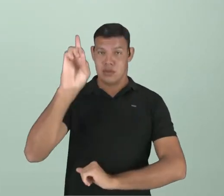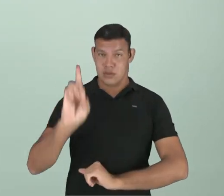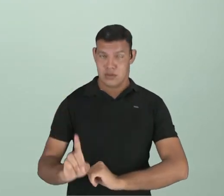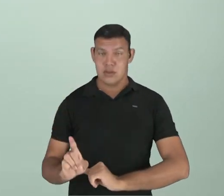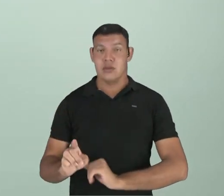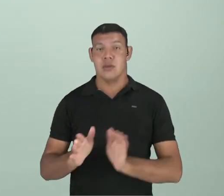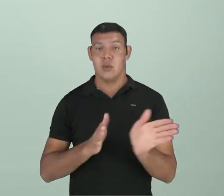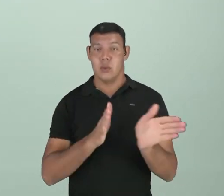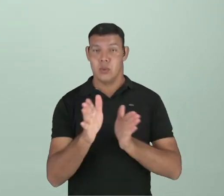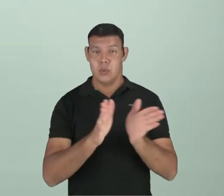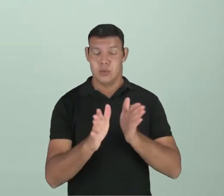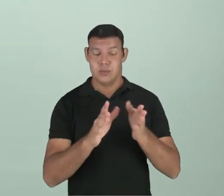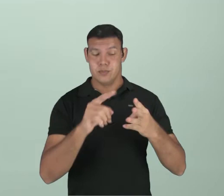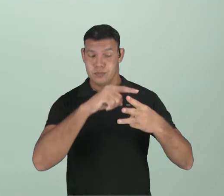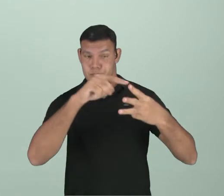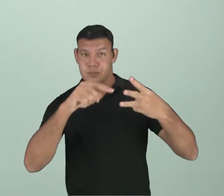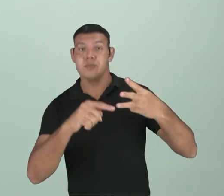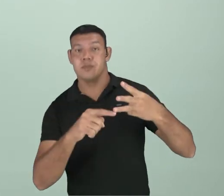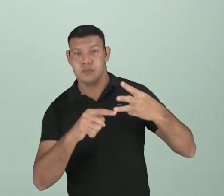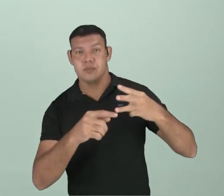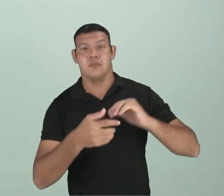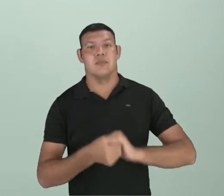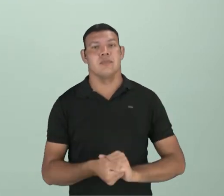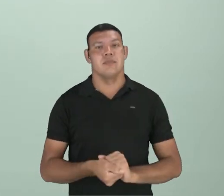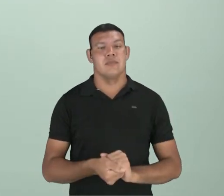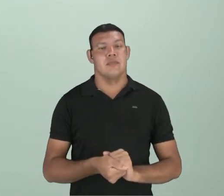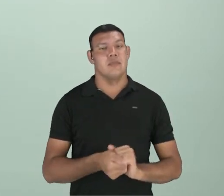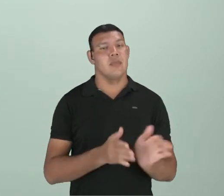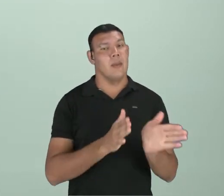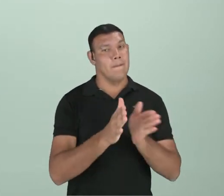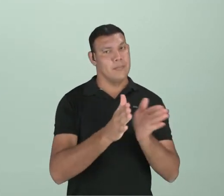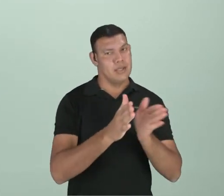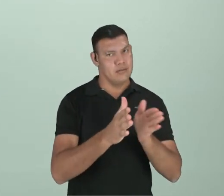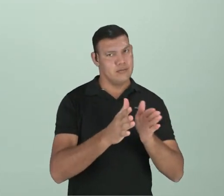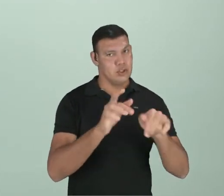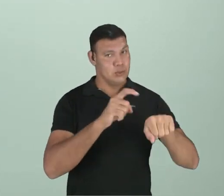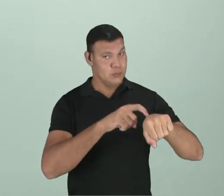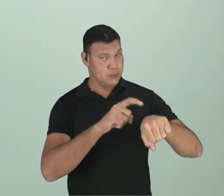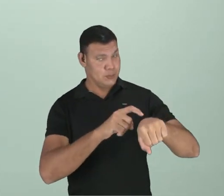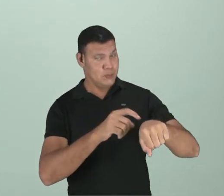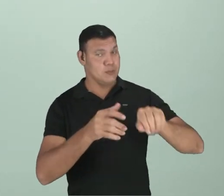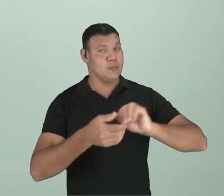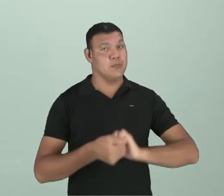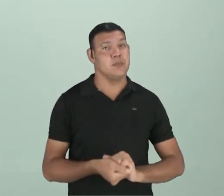né, a um acesso a 3 coisas em um período de tempo que seja